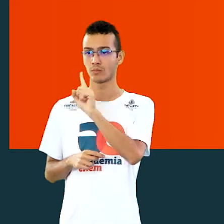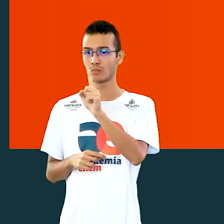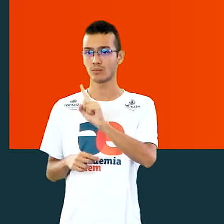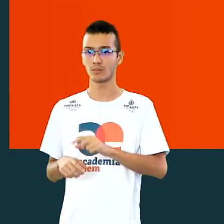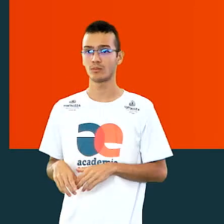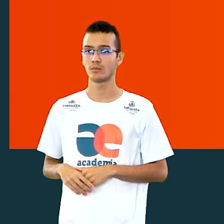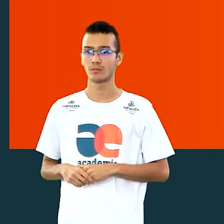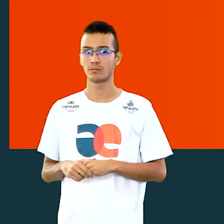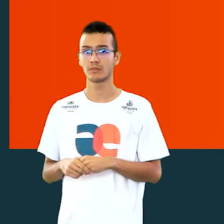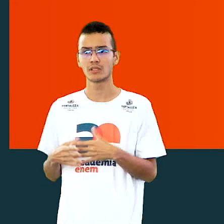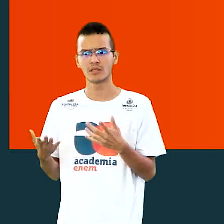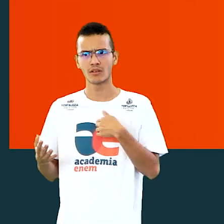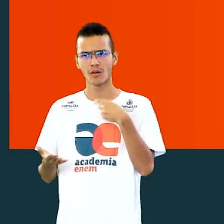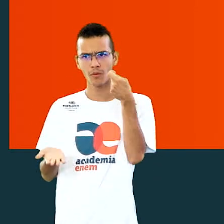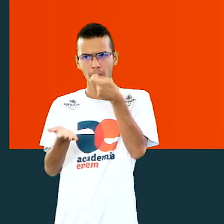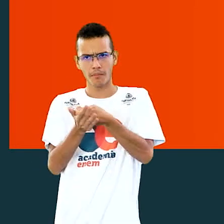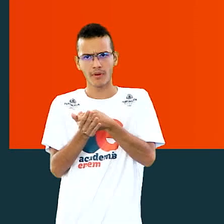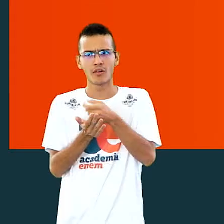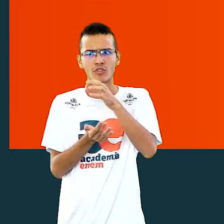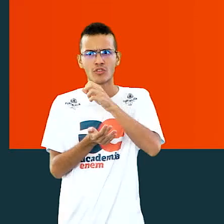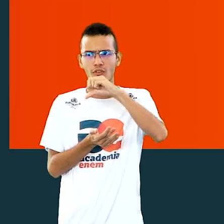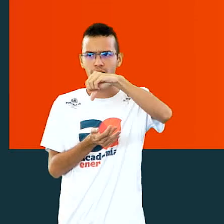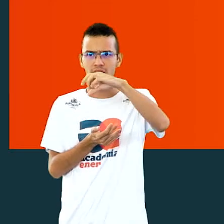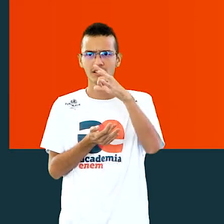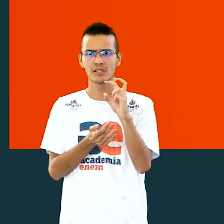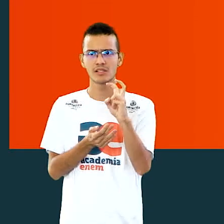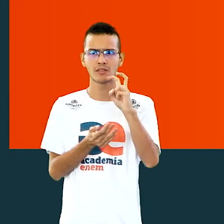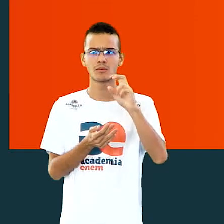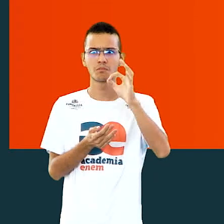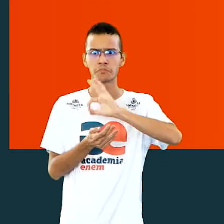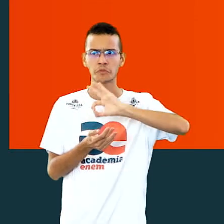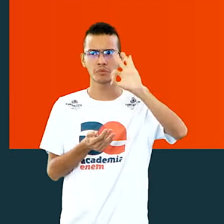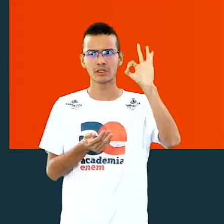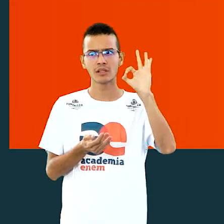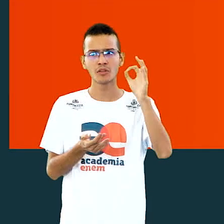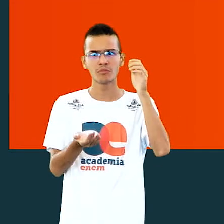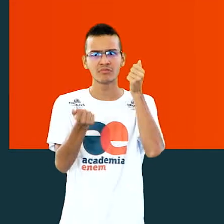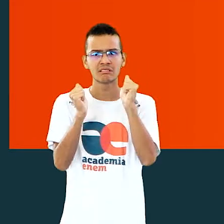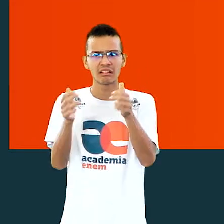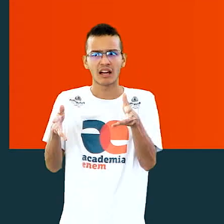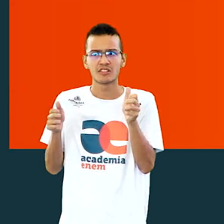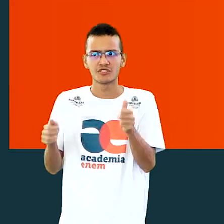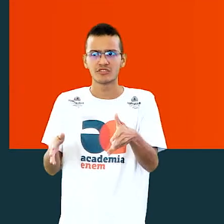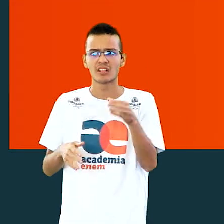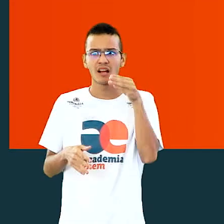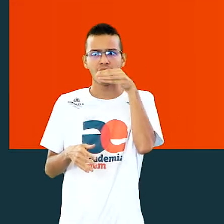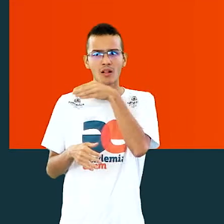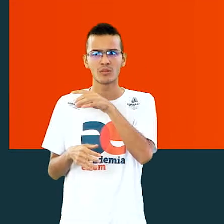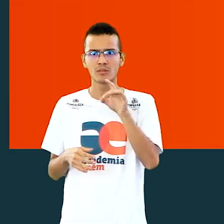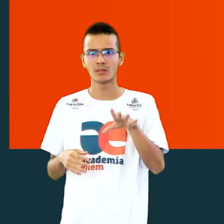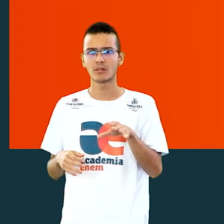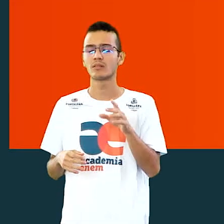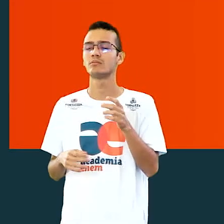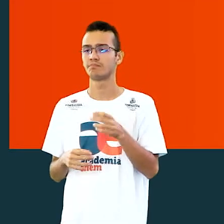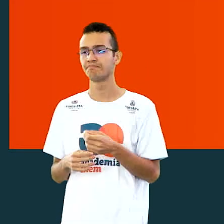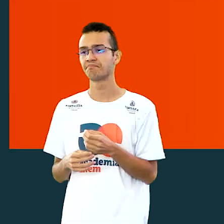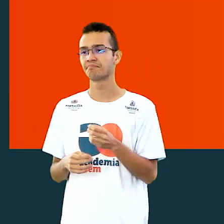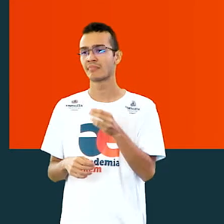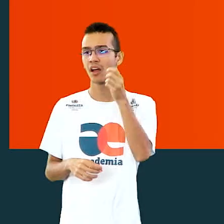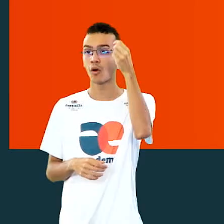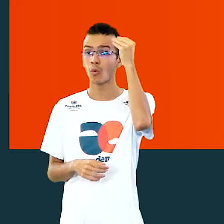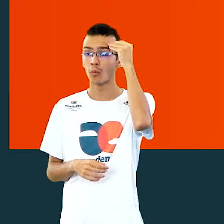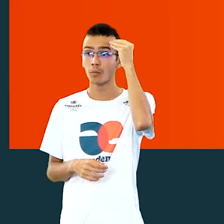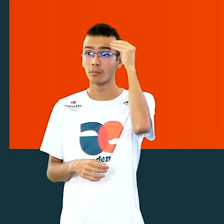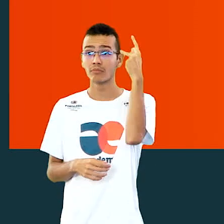aqueles 95% desperdiçado? Culpa sua que comprou uma lâmpada desse tipo. Compre